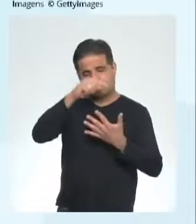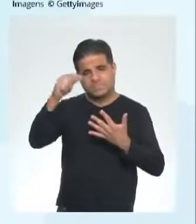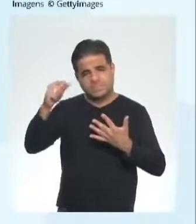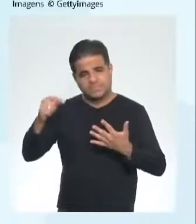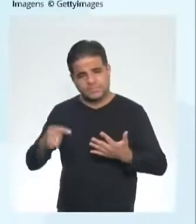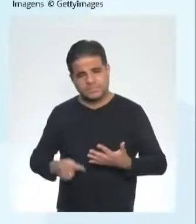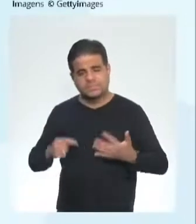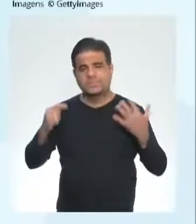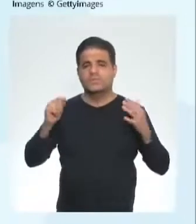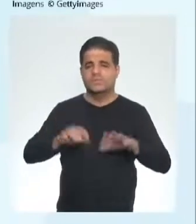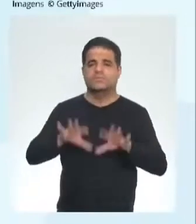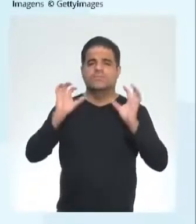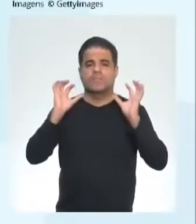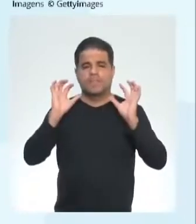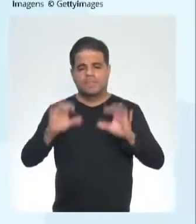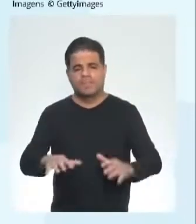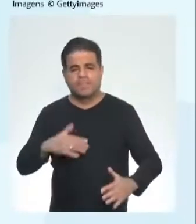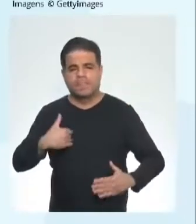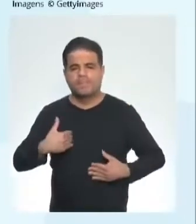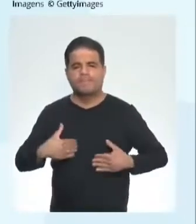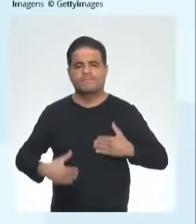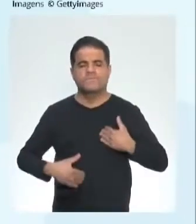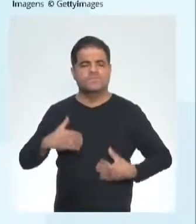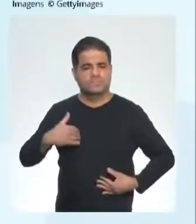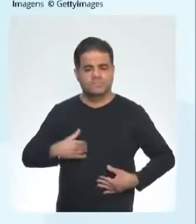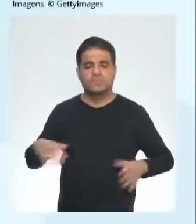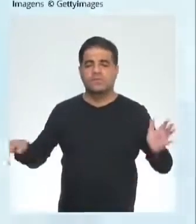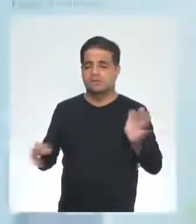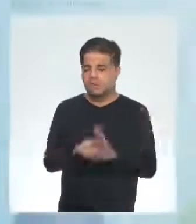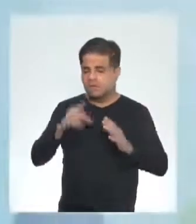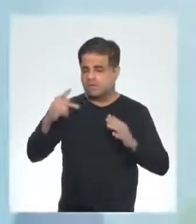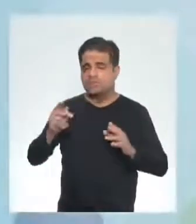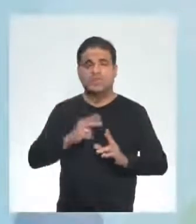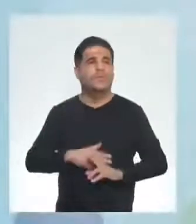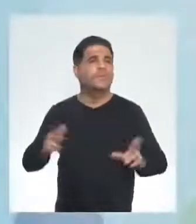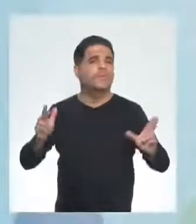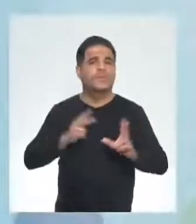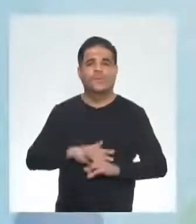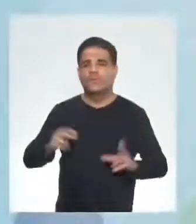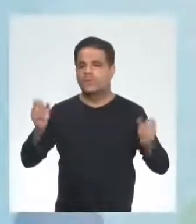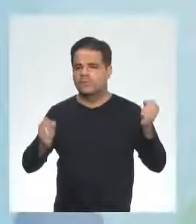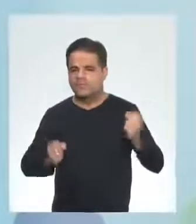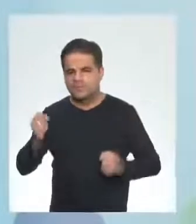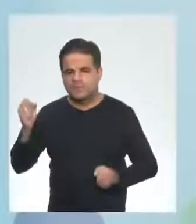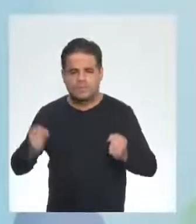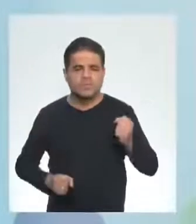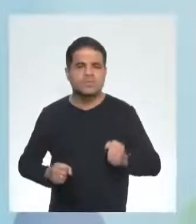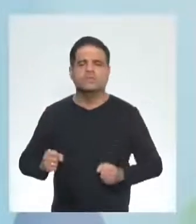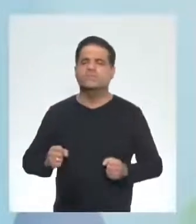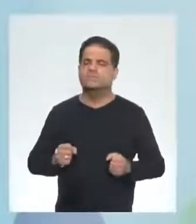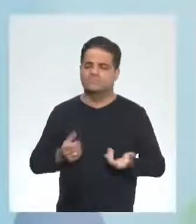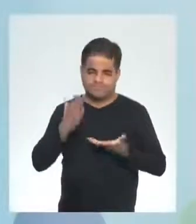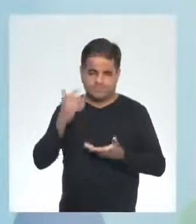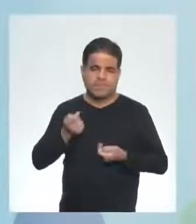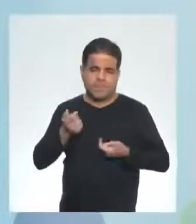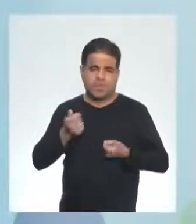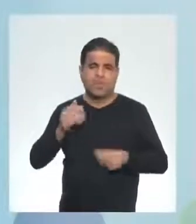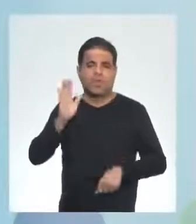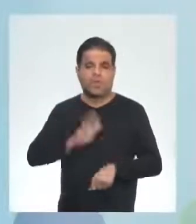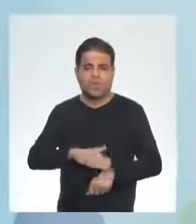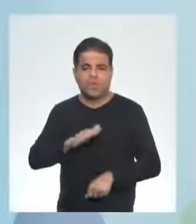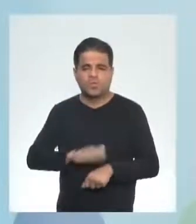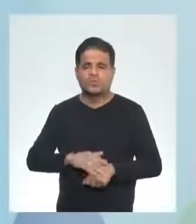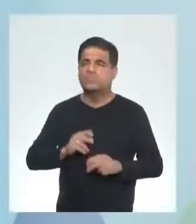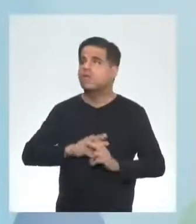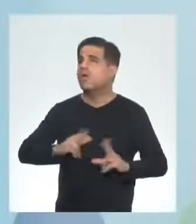outros efeitos no corpo humano. A própria distração no trânsito, que a gente comentou recentemente também, a